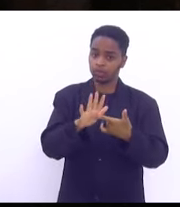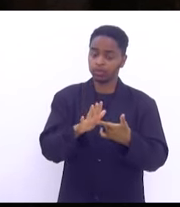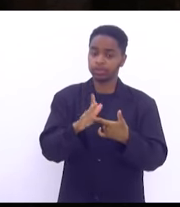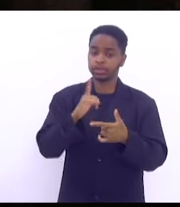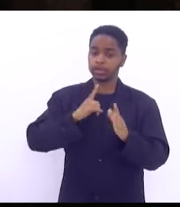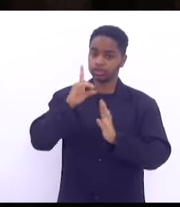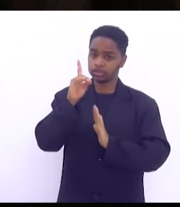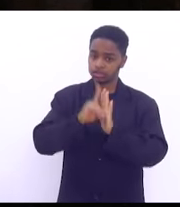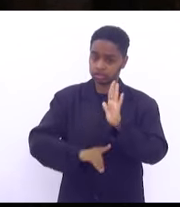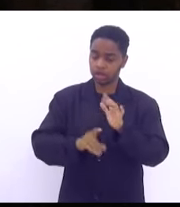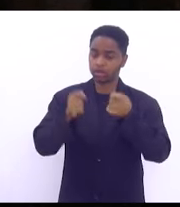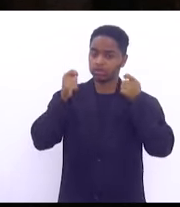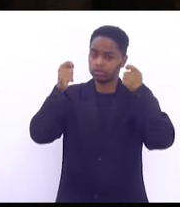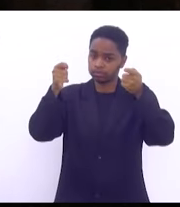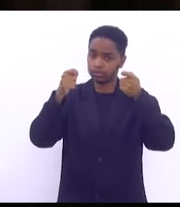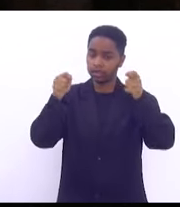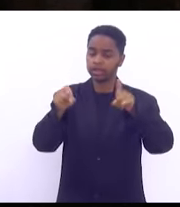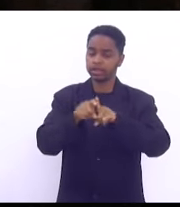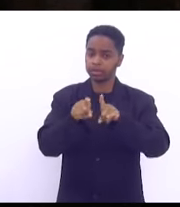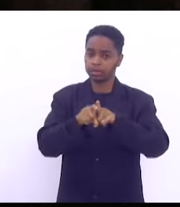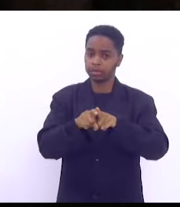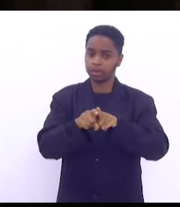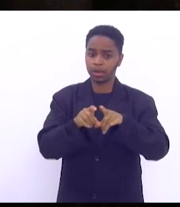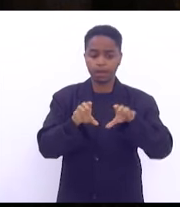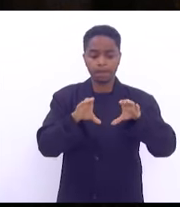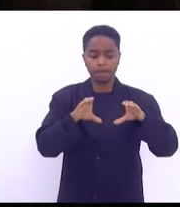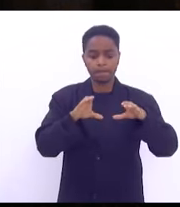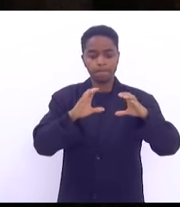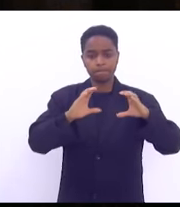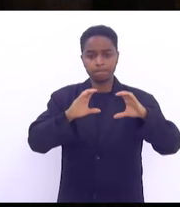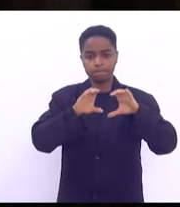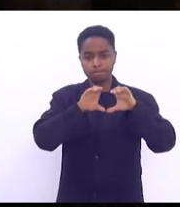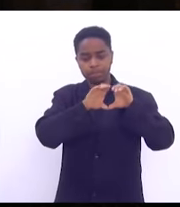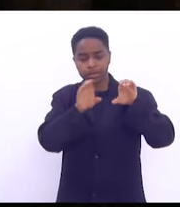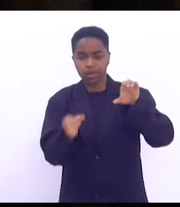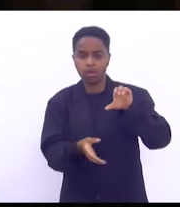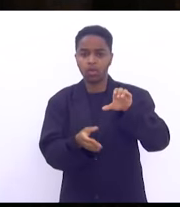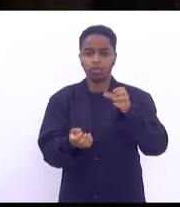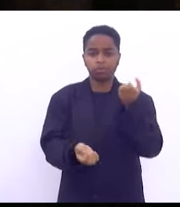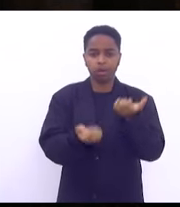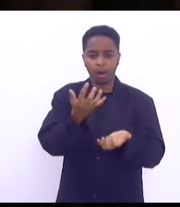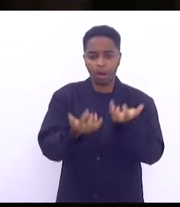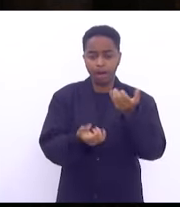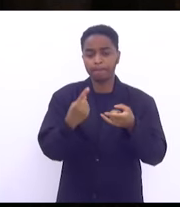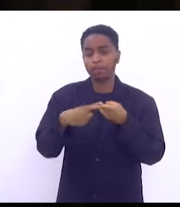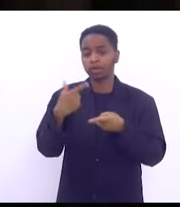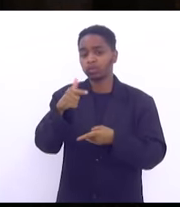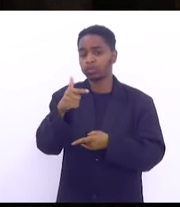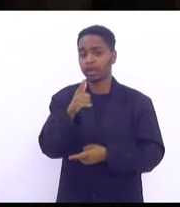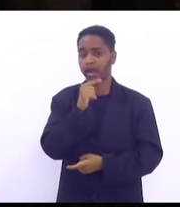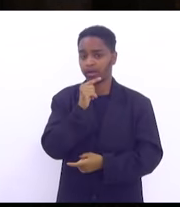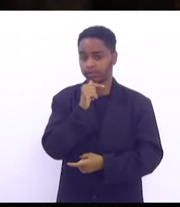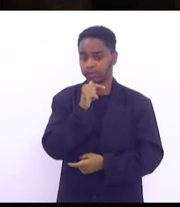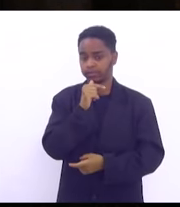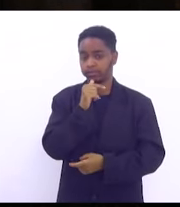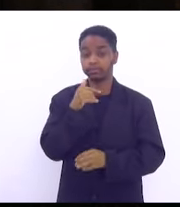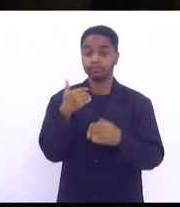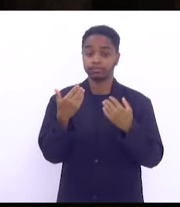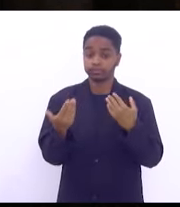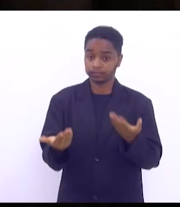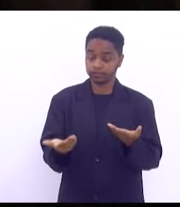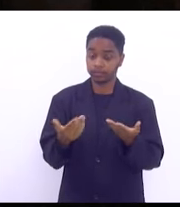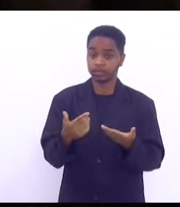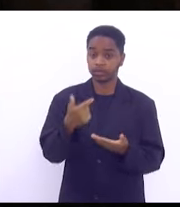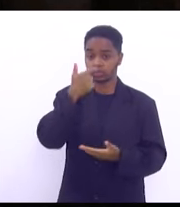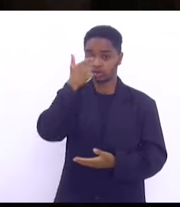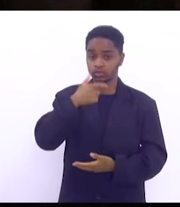manifestar, queimaram pneus nas vias, porque não tinham acesso àquilo que lhe é essencial, que é a água. E, diante desse caso, enquanto